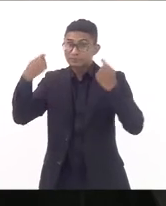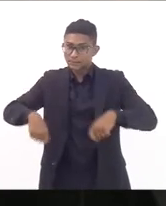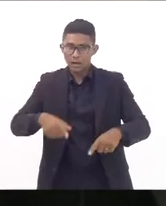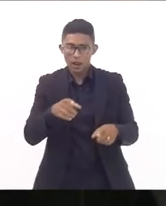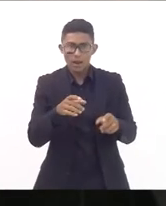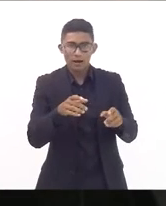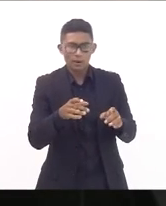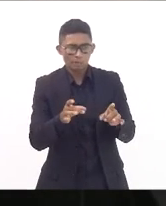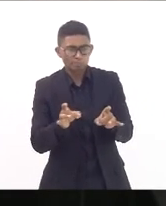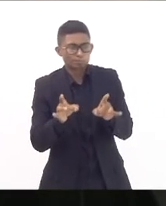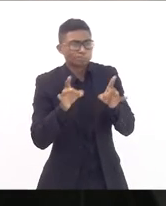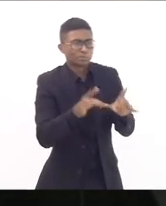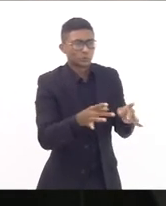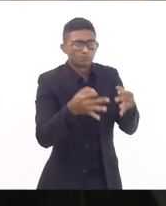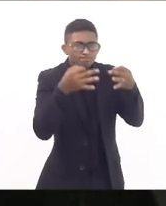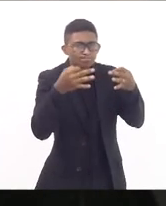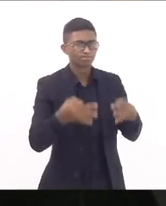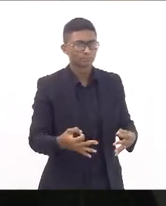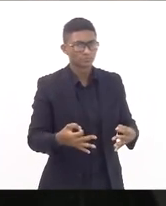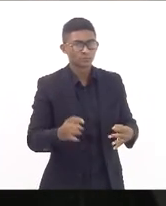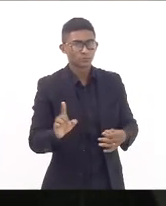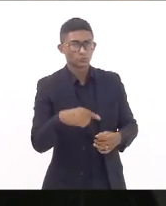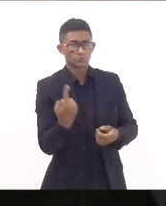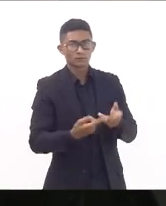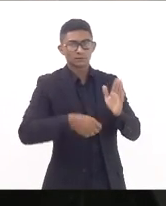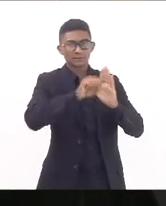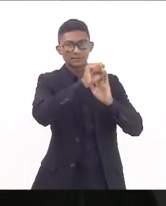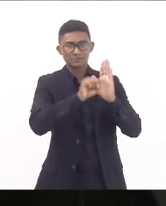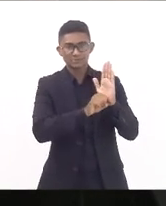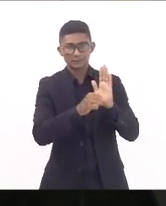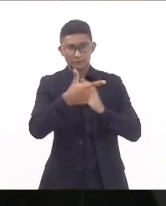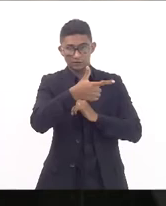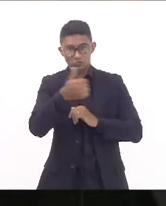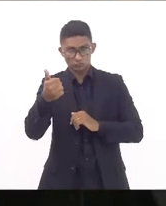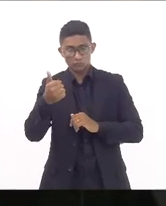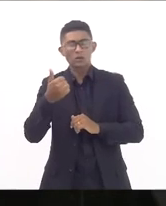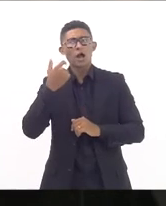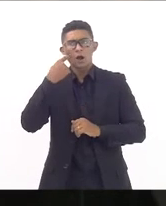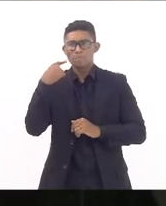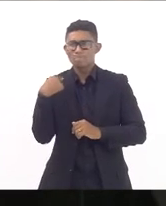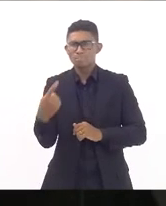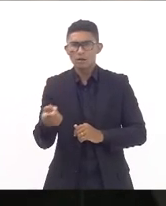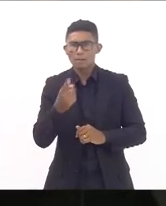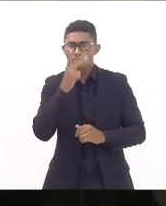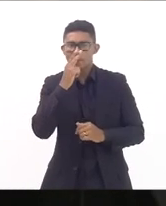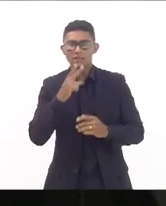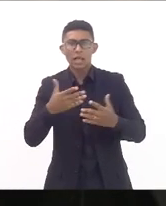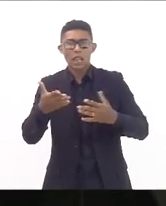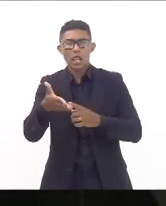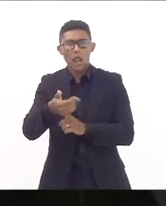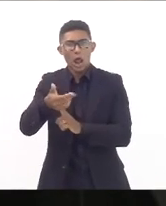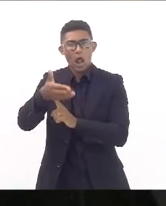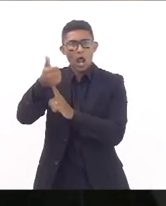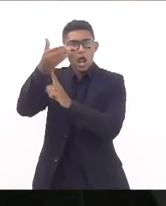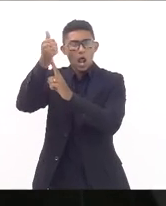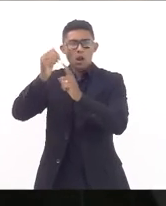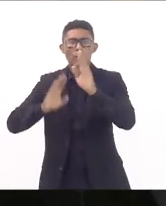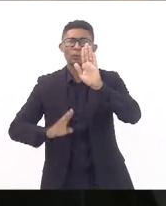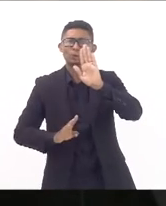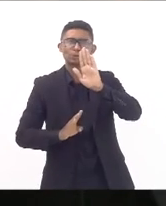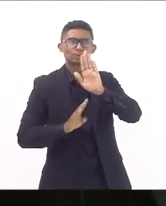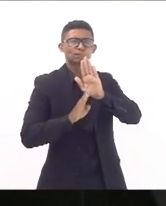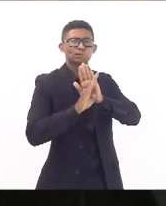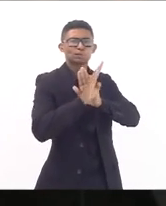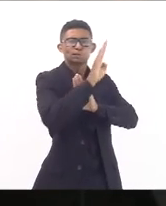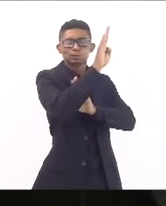o crescimento da tecnologia. Só que nós ouvimos poucos